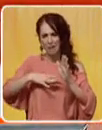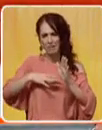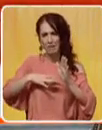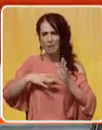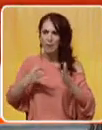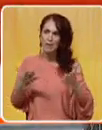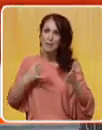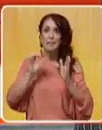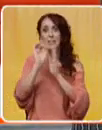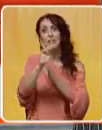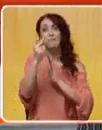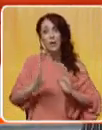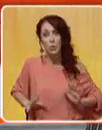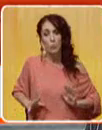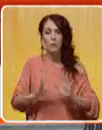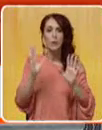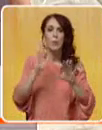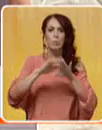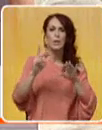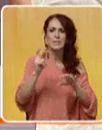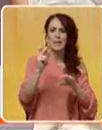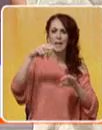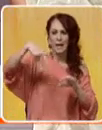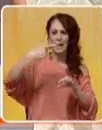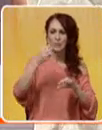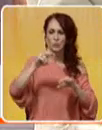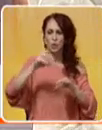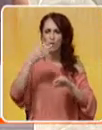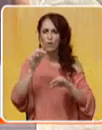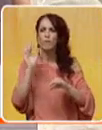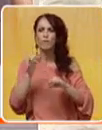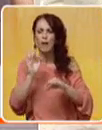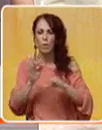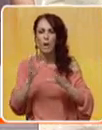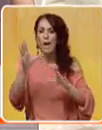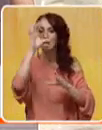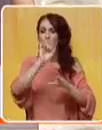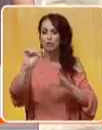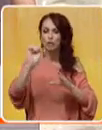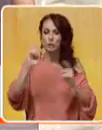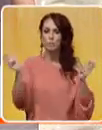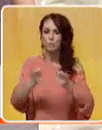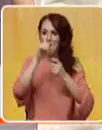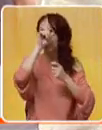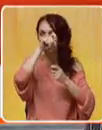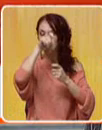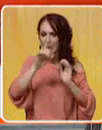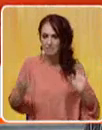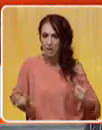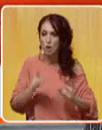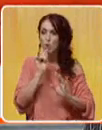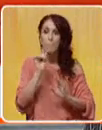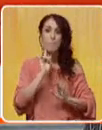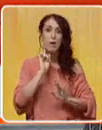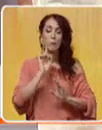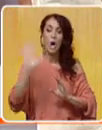e em televisão já agora em relação ao António Ferro para quem não se lembra ou para quem seja muito novo era o ministro da propagand de Salazar ex e foi um nome